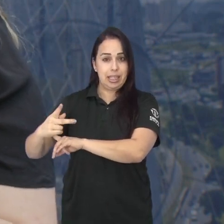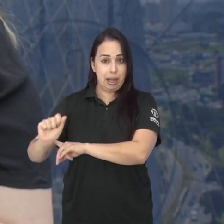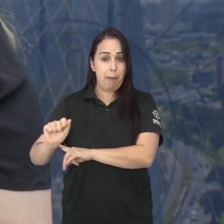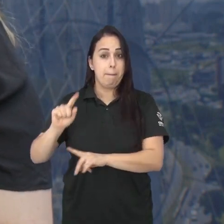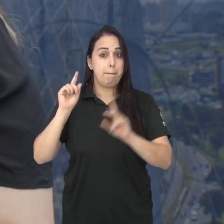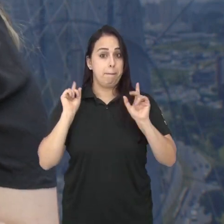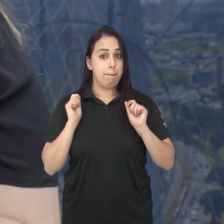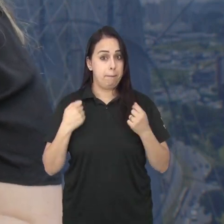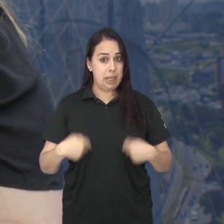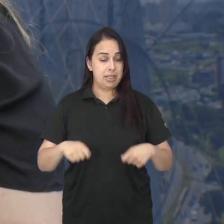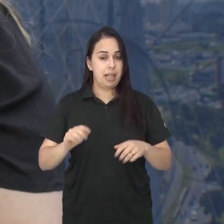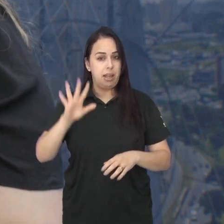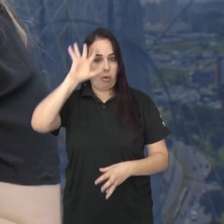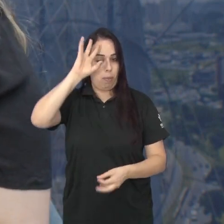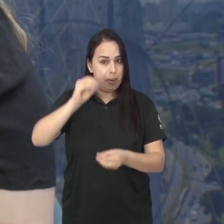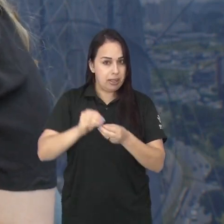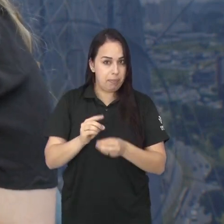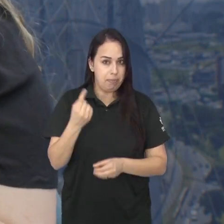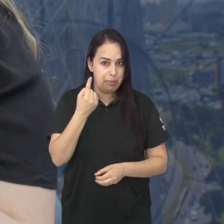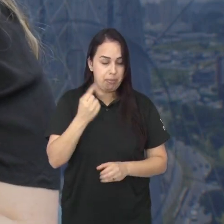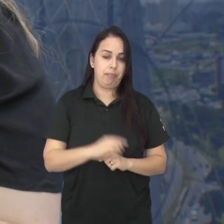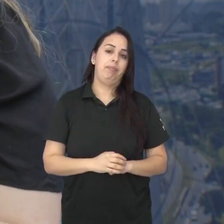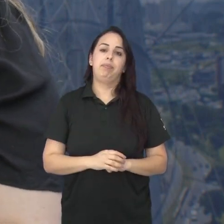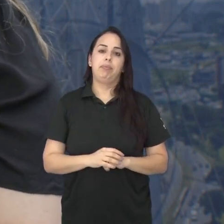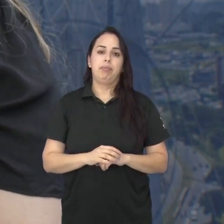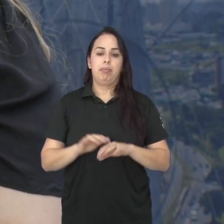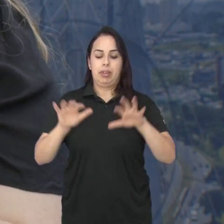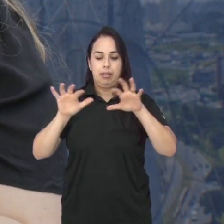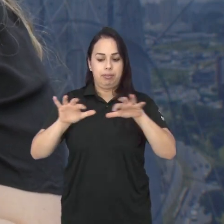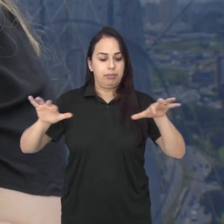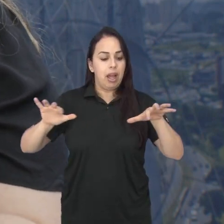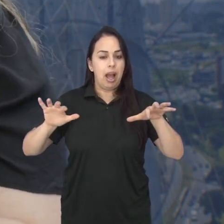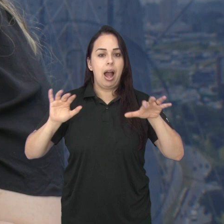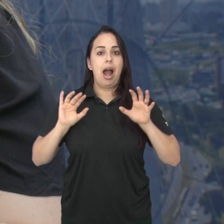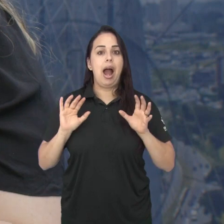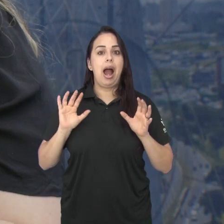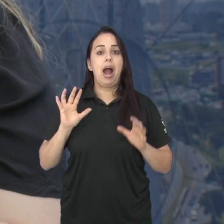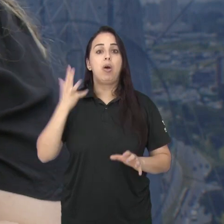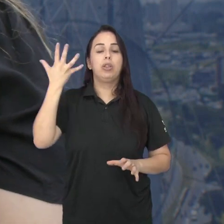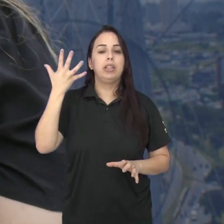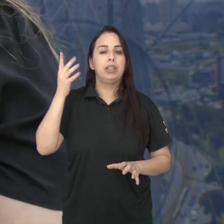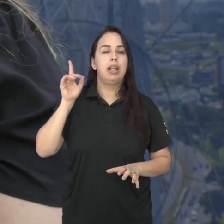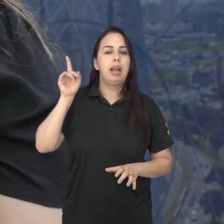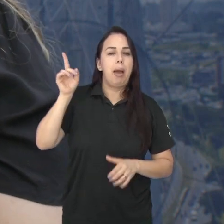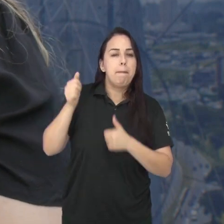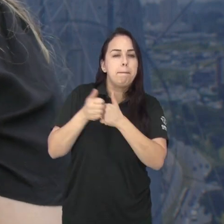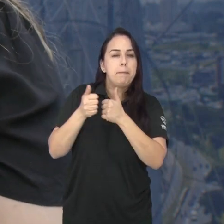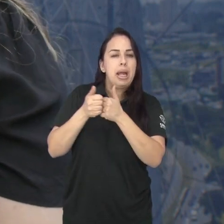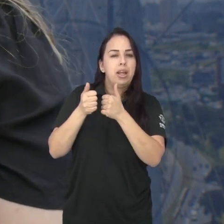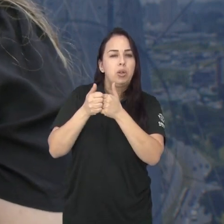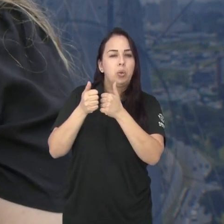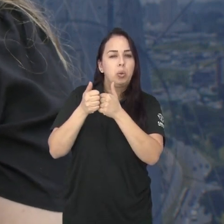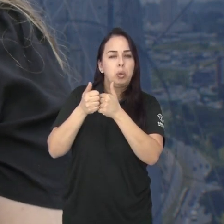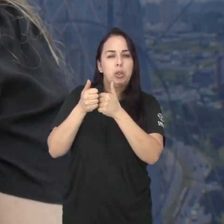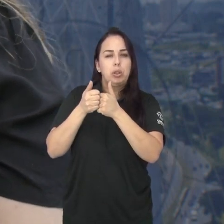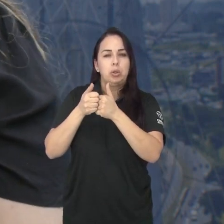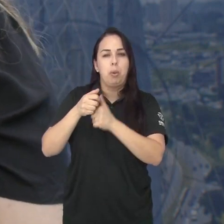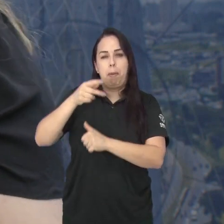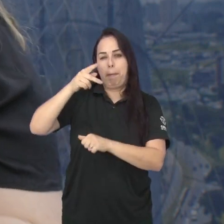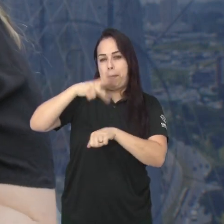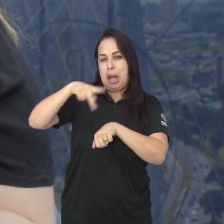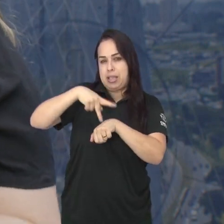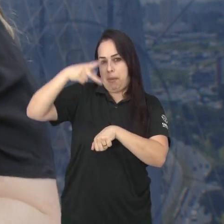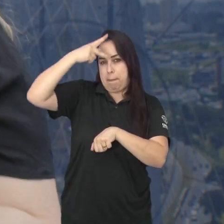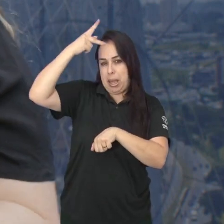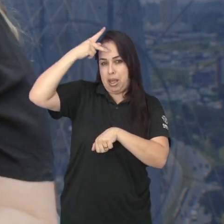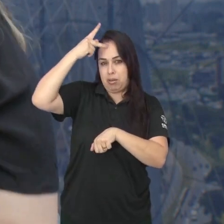precisa primeiro, o El Ninho e o Laninha, eles estão situados, eles acontecem no Pacífico, ali perto da costa do Peru.